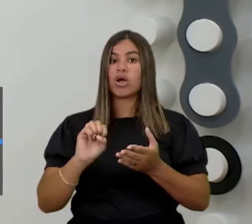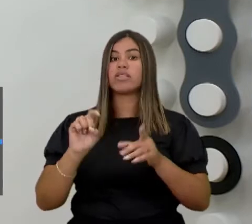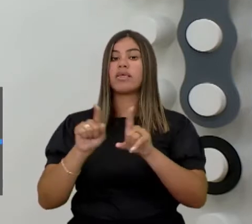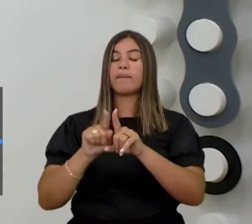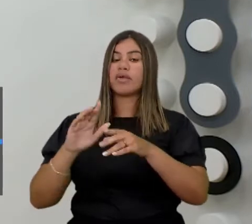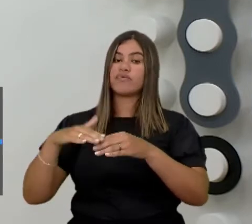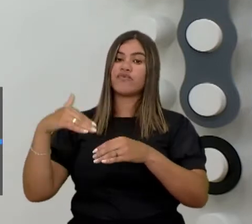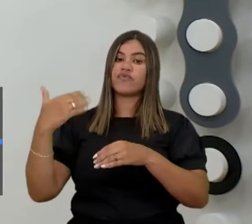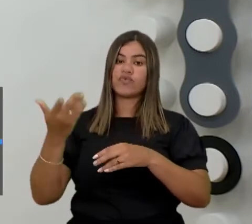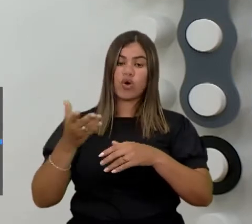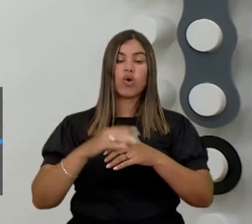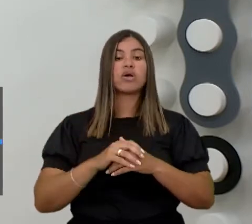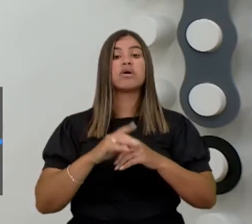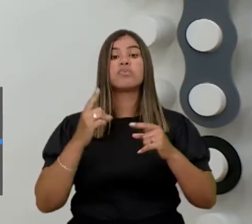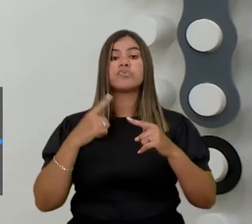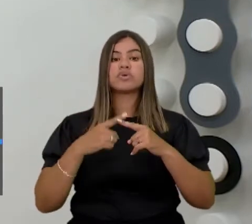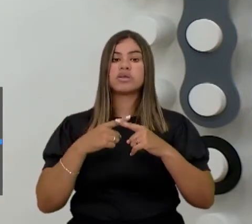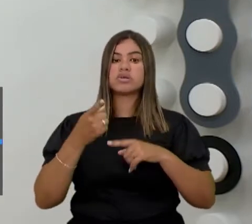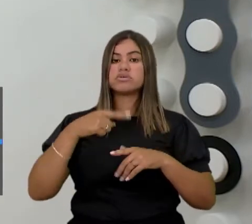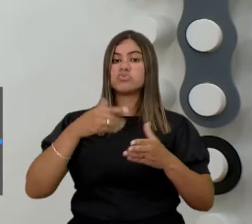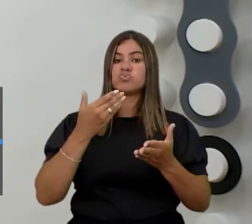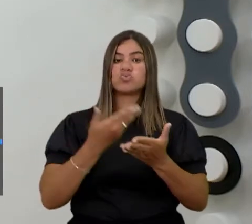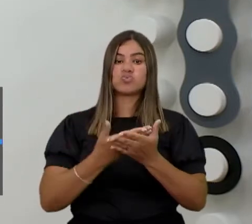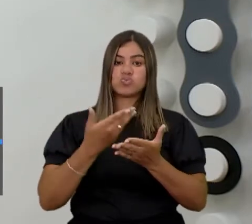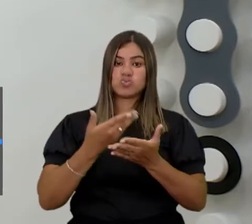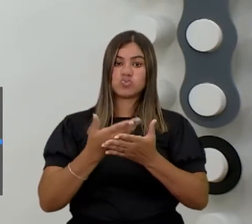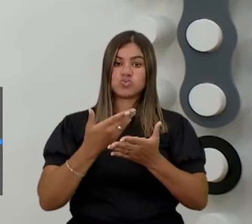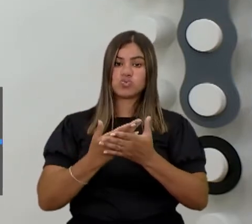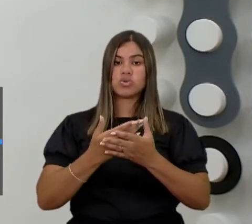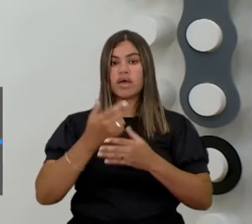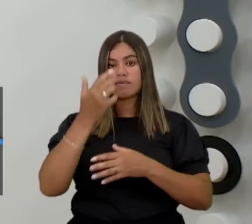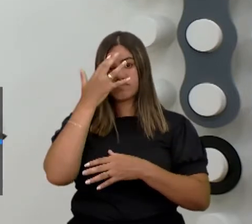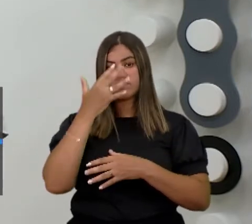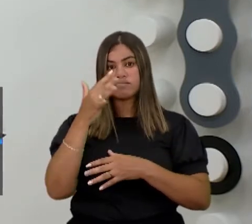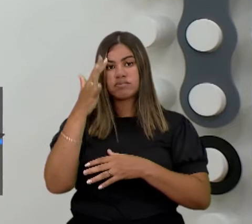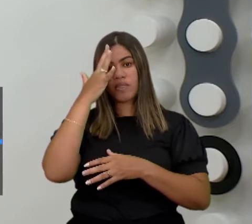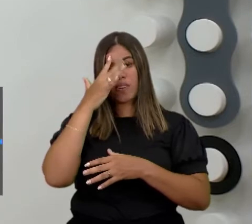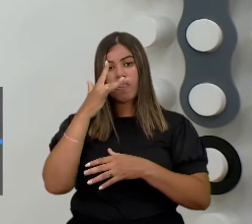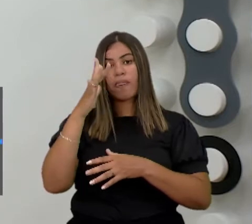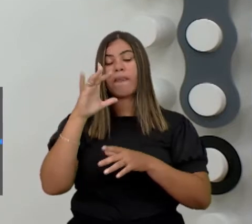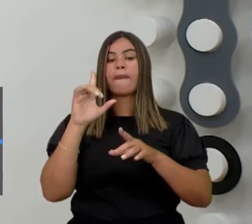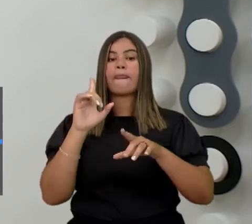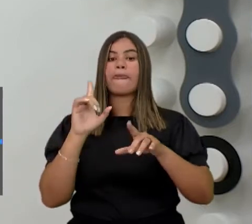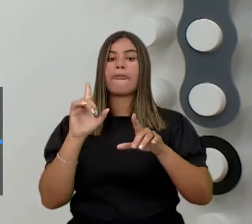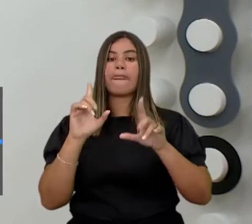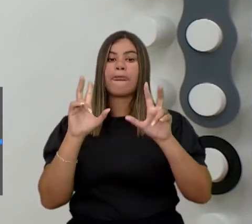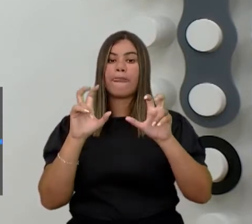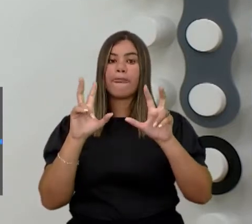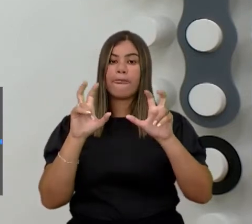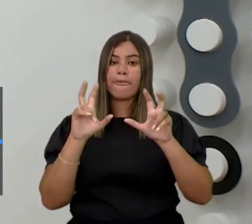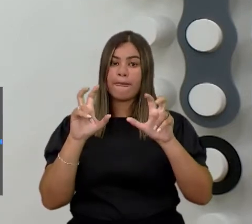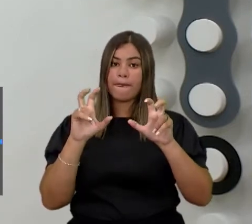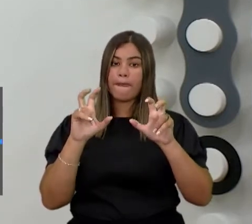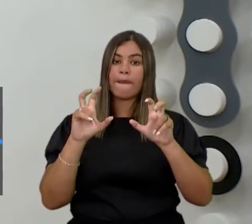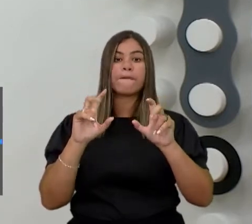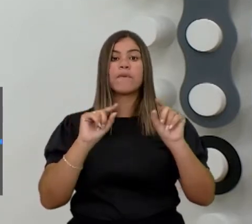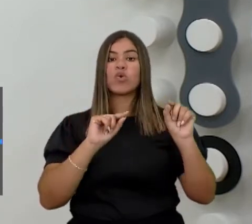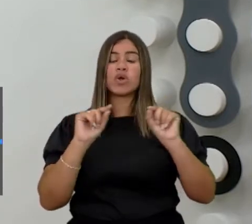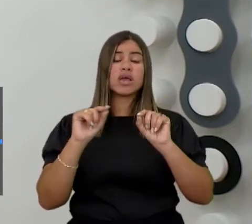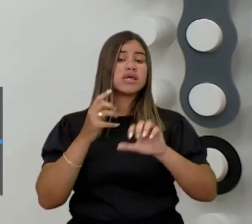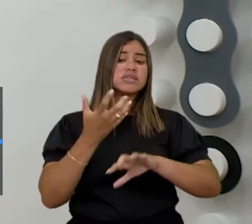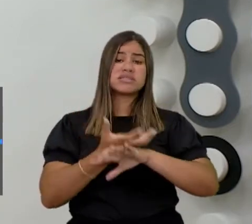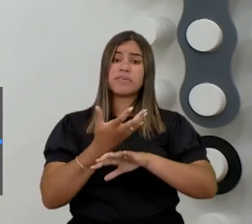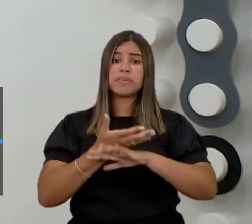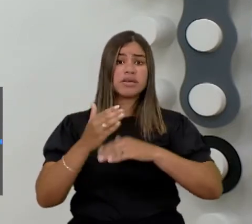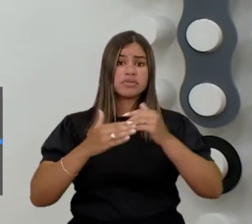quando a gente está estudando, e a gente sempre tem que pensar nisso, né? Quando a gente está estudando um tema, não importa a disciplina que você está estudando, ela